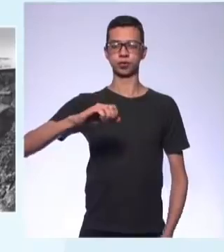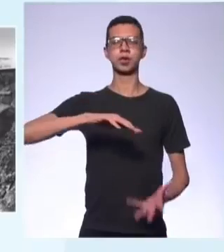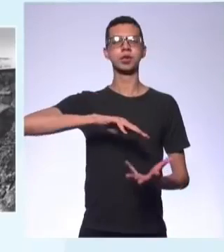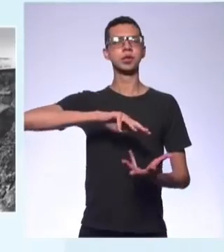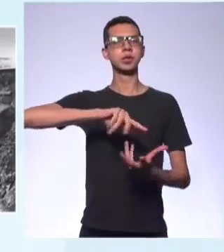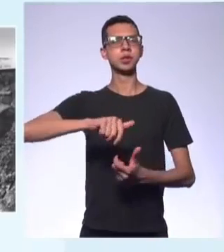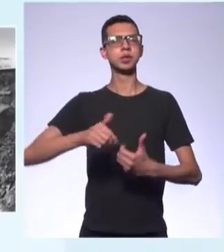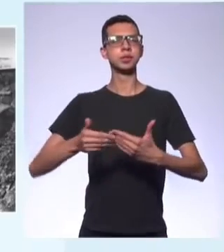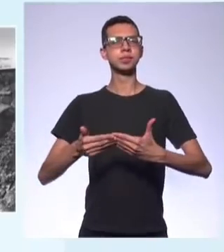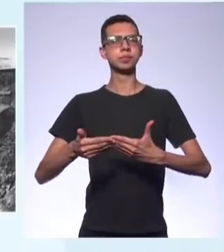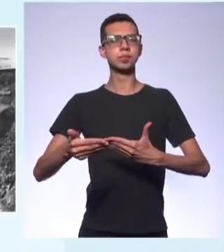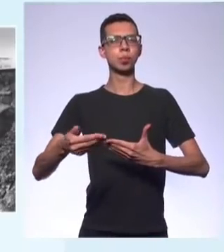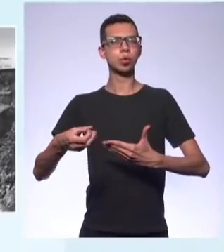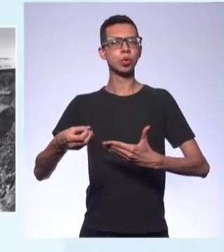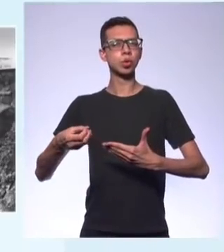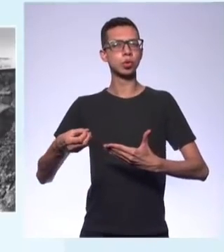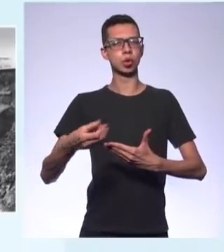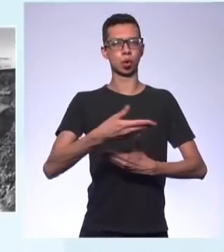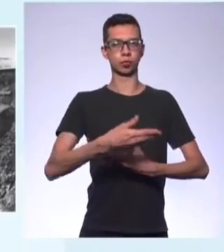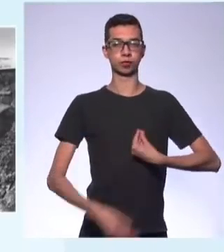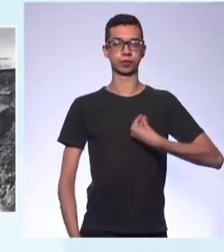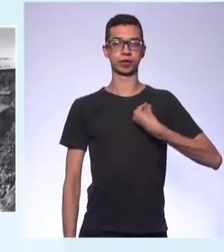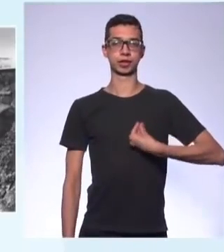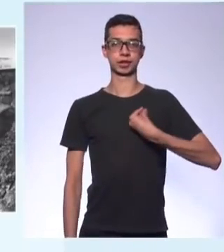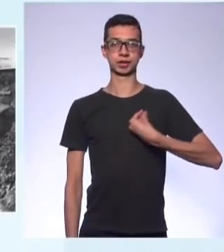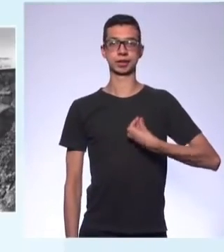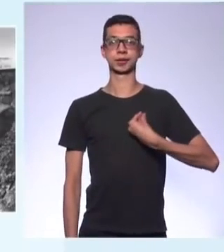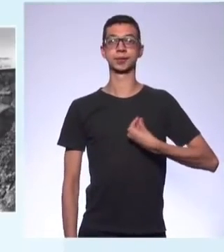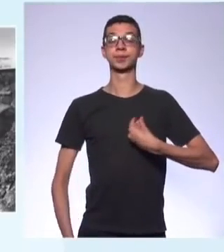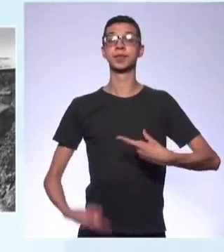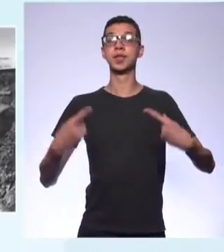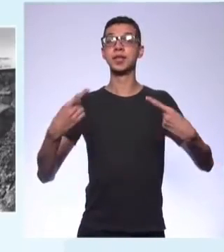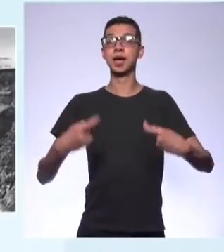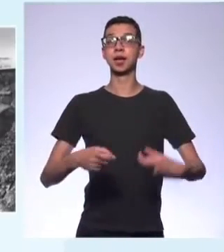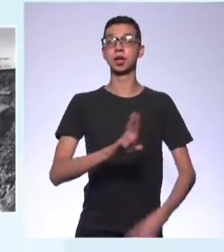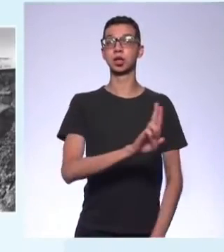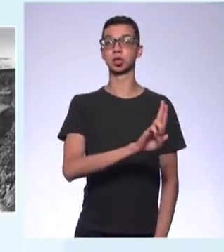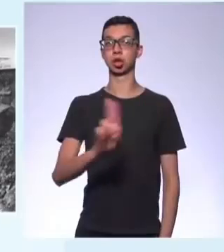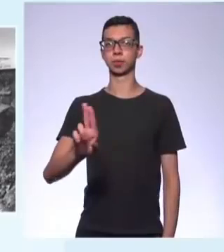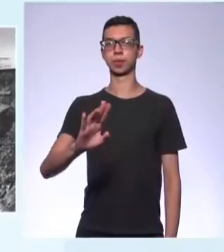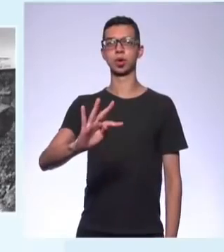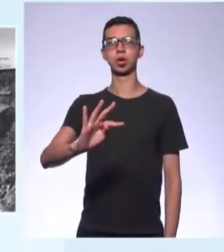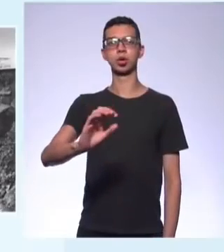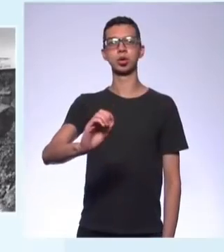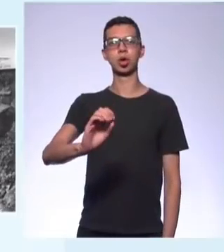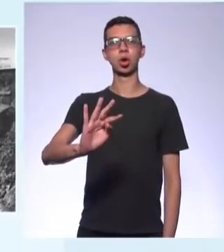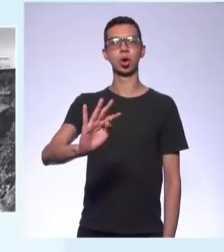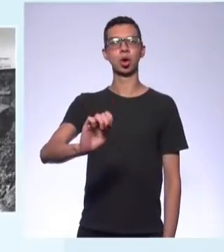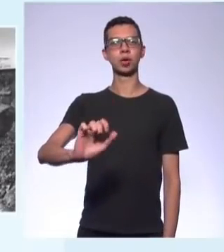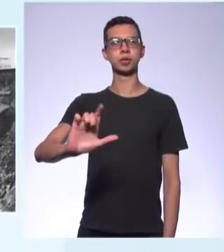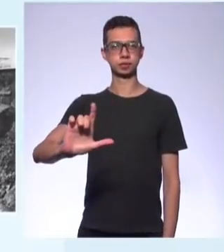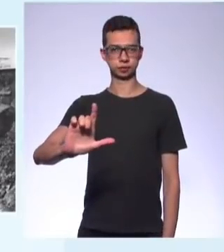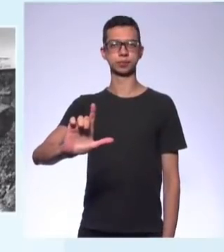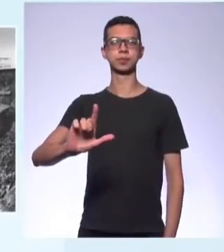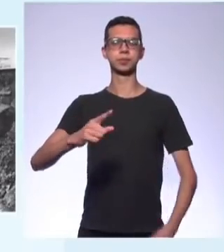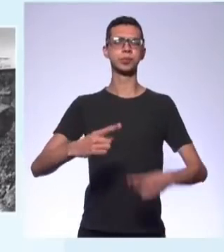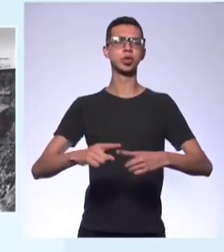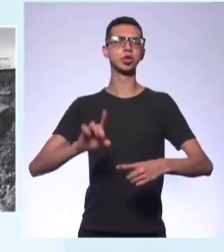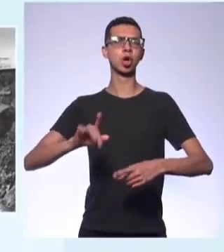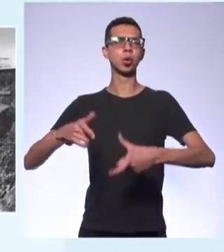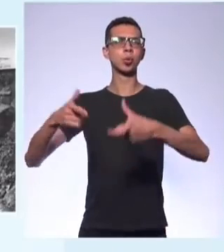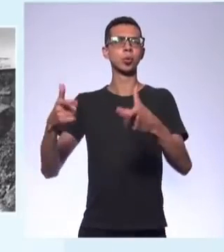nova realidade, a chamada Guerra Total, que não se restringiu a batalhas locais e